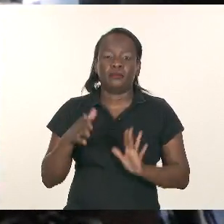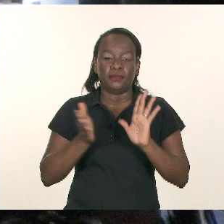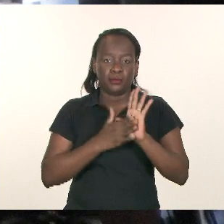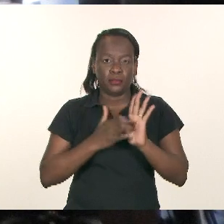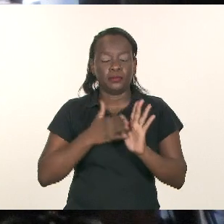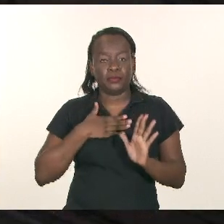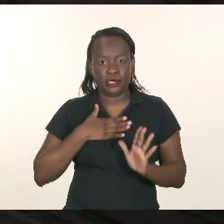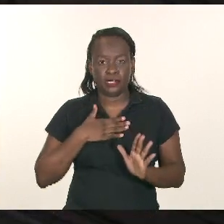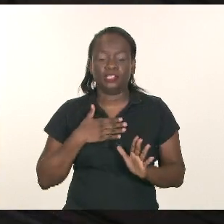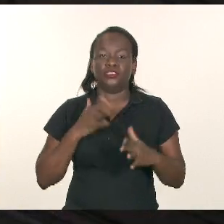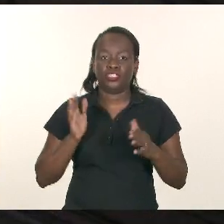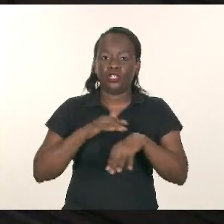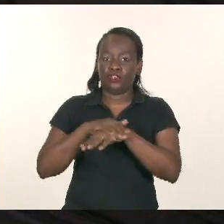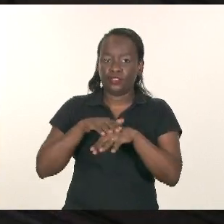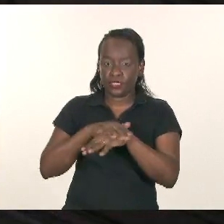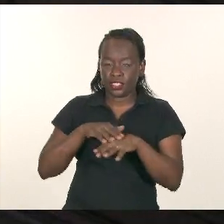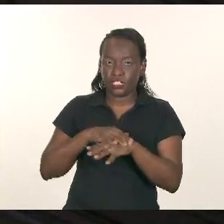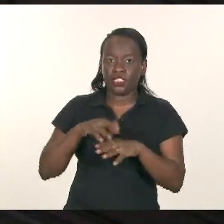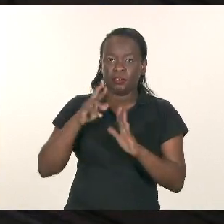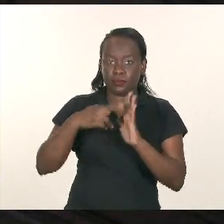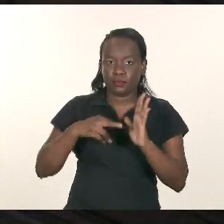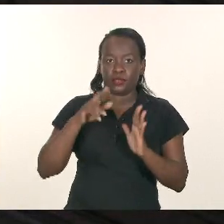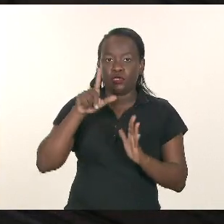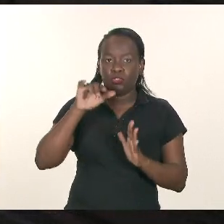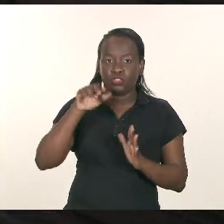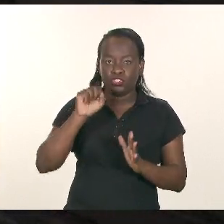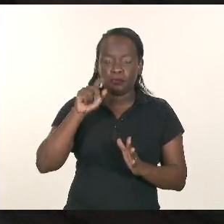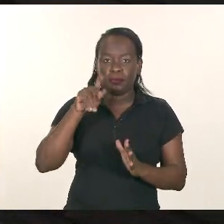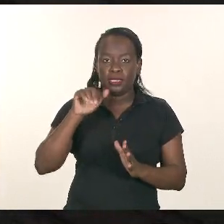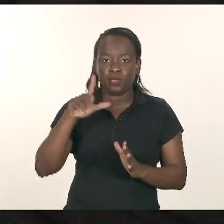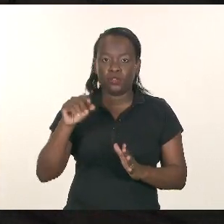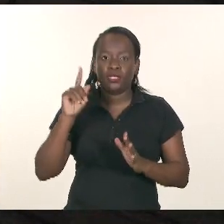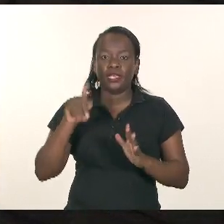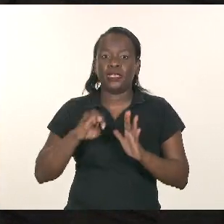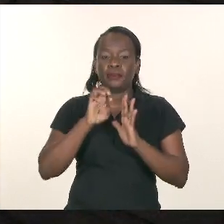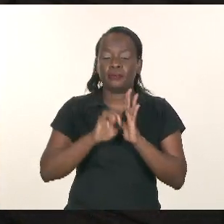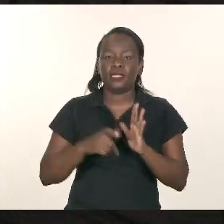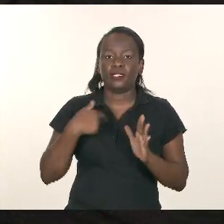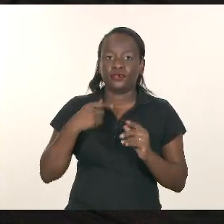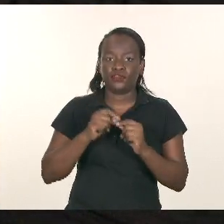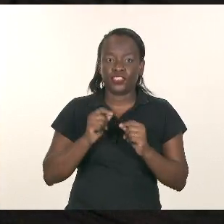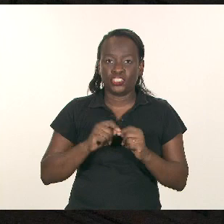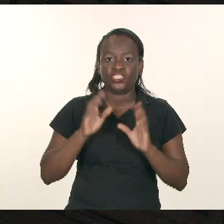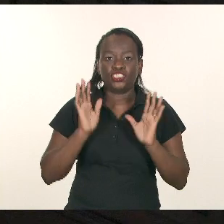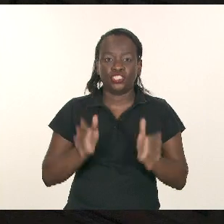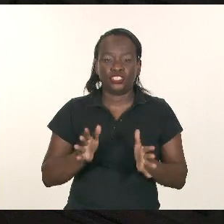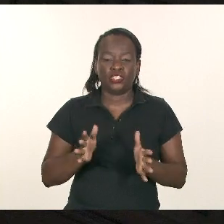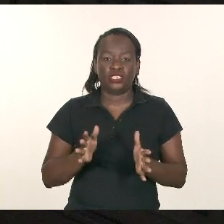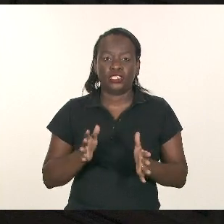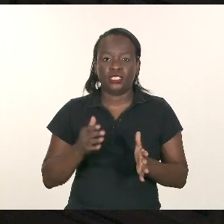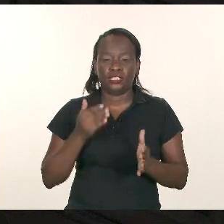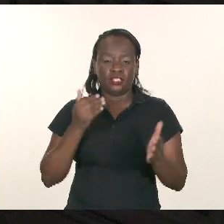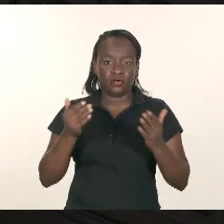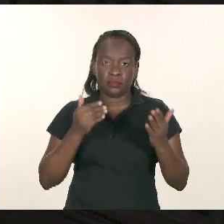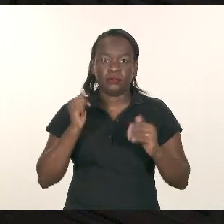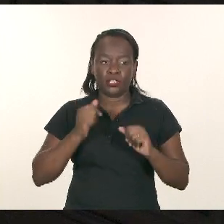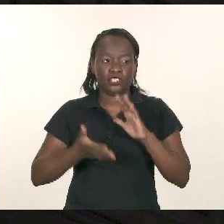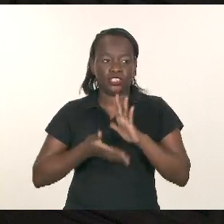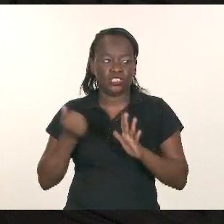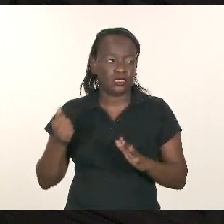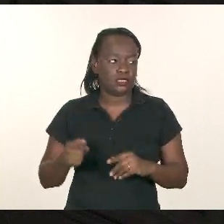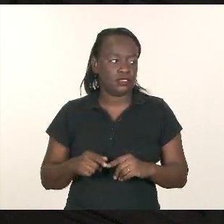proposta minha. Eu já conversei com o relator, que é o deputado Luiz Paulo, era sobre uma das emendas que eu fiz e ela já foi incorporada, então pode tirar esse